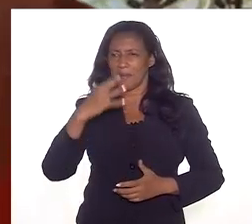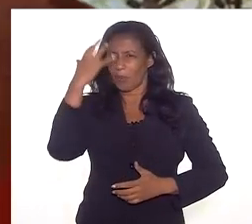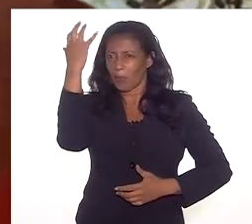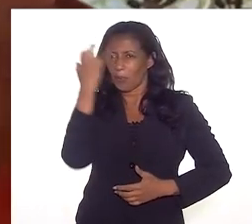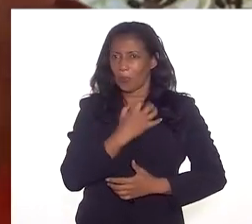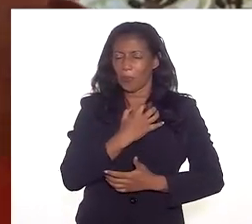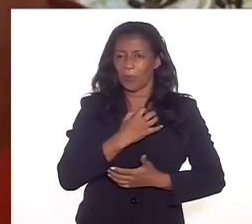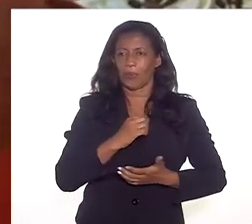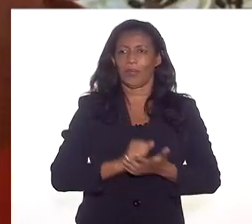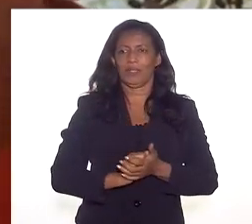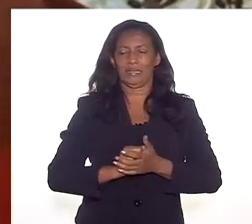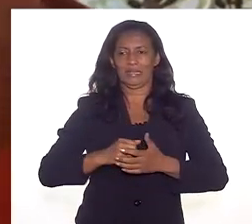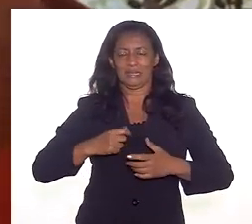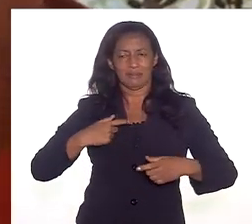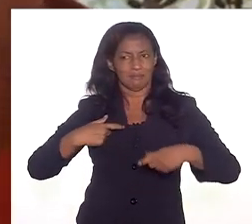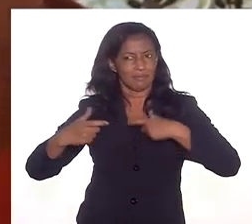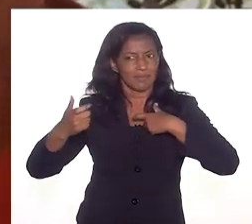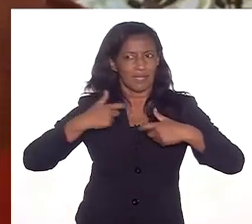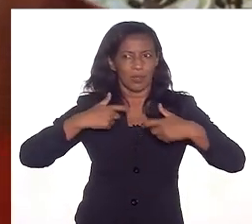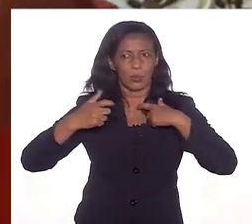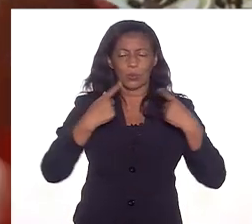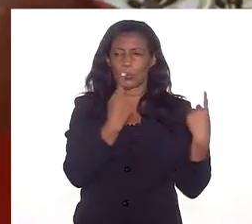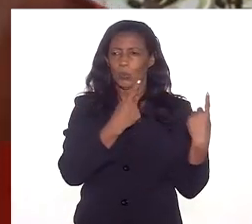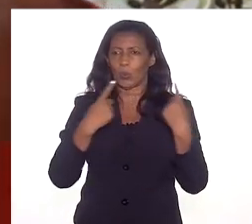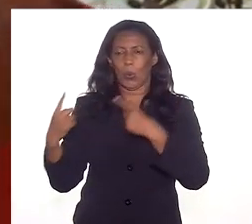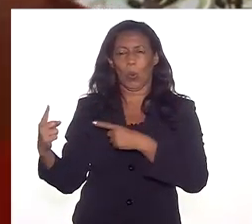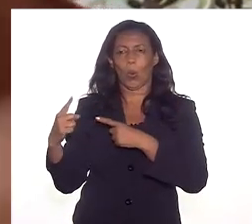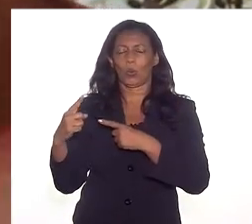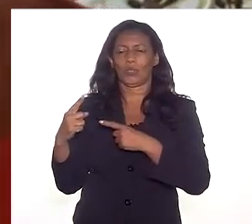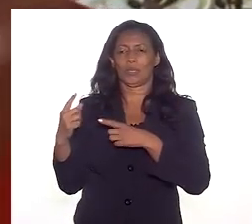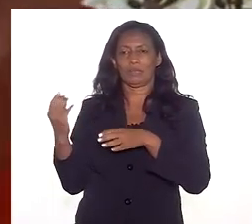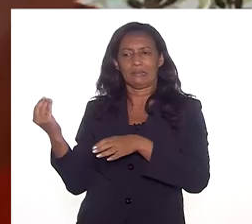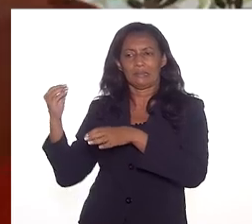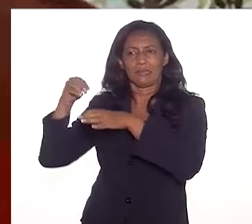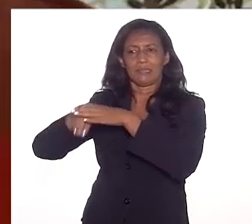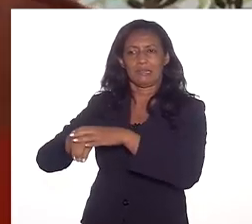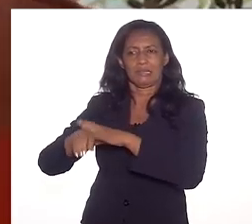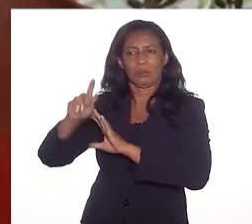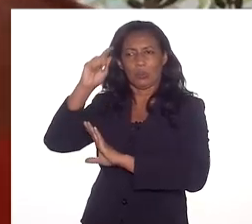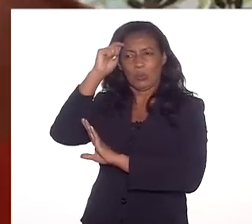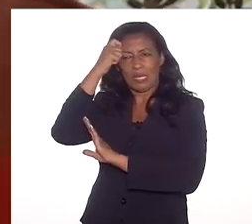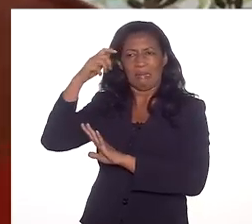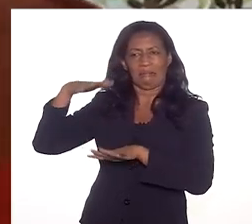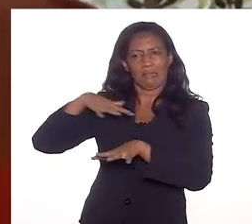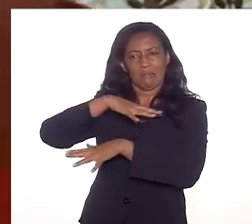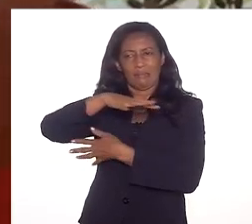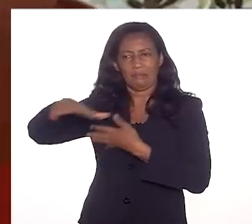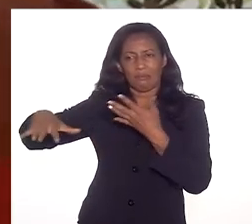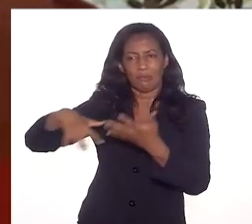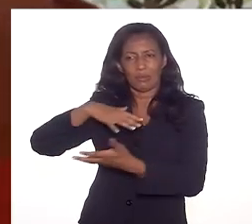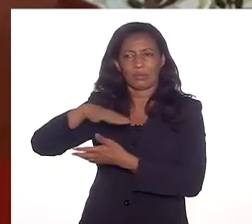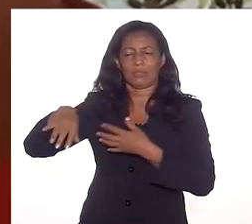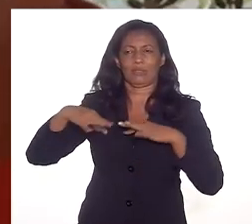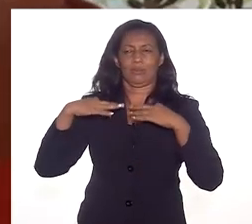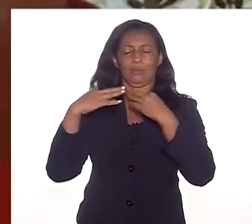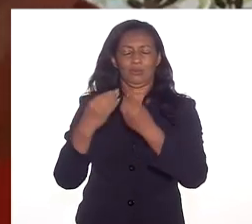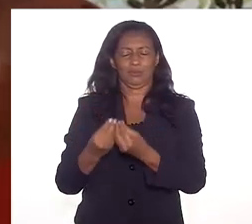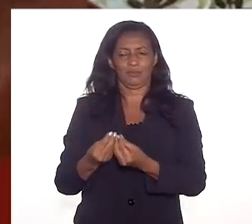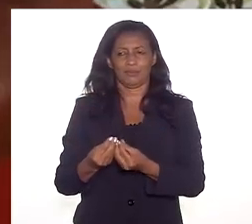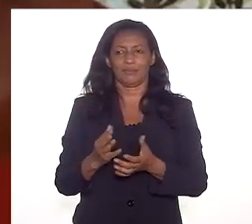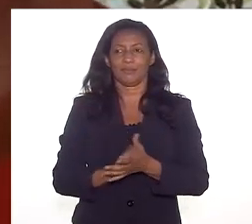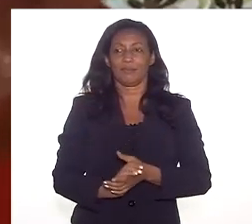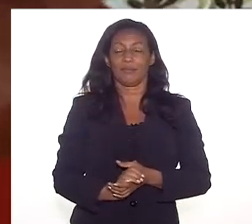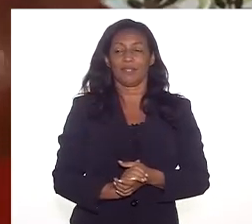mais radical da luta, que era contra a integração do negro, que tinha que ser a revolução e tudo